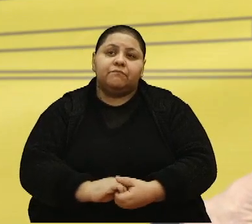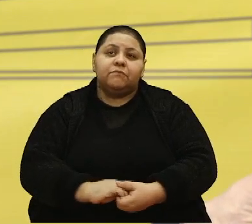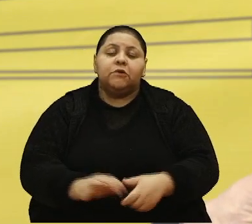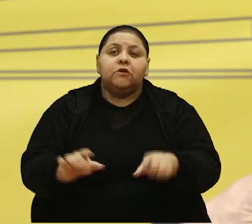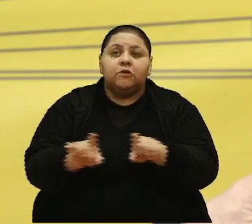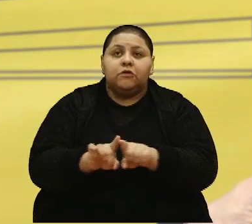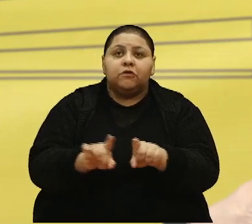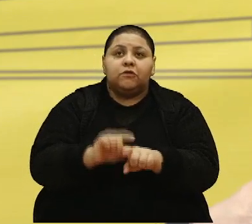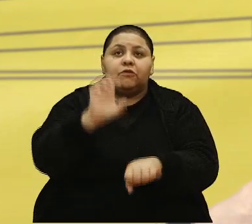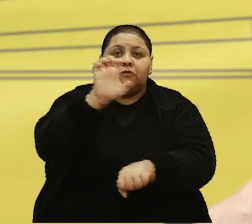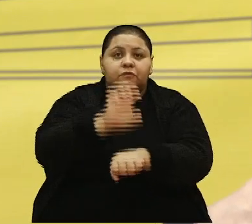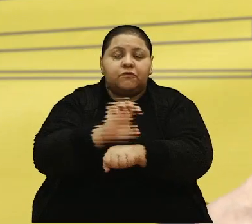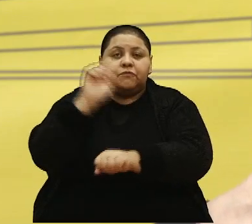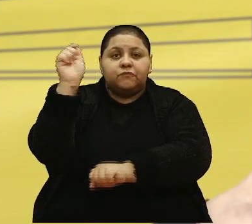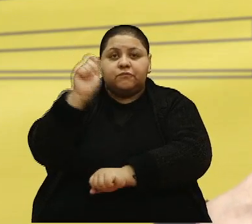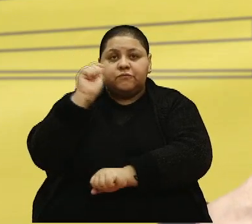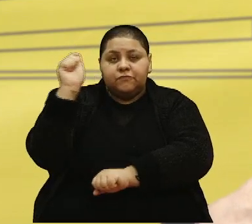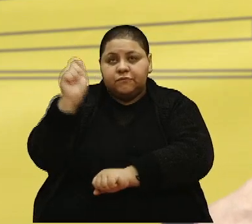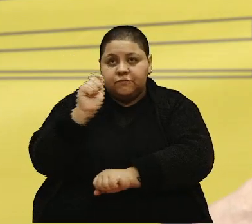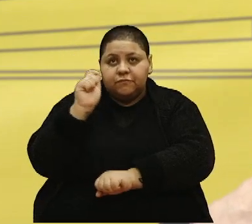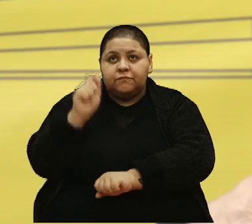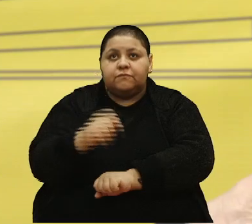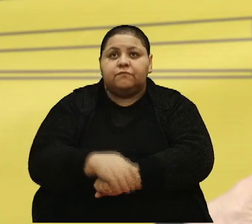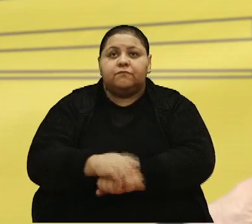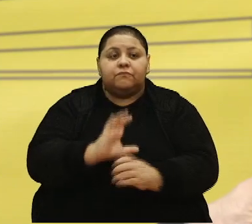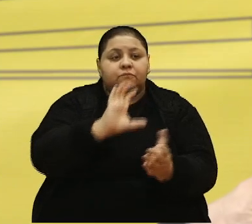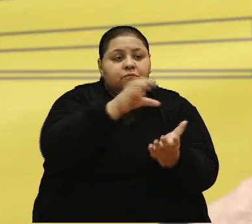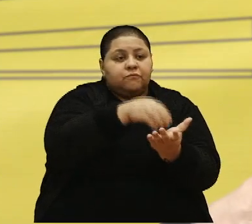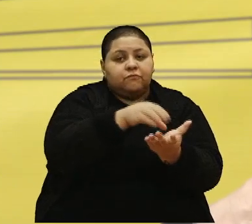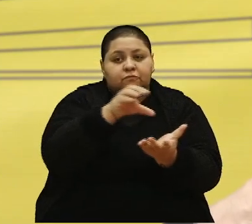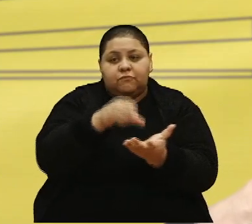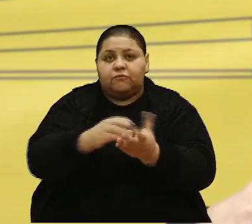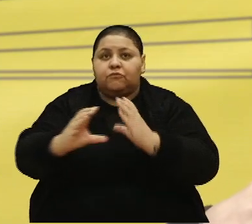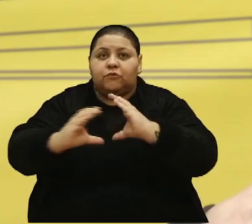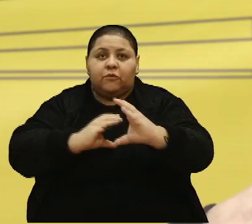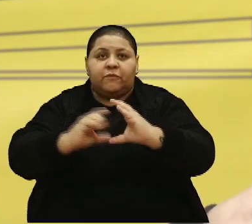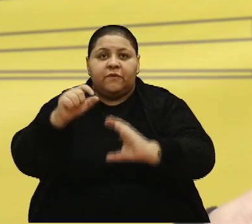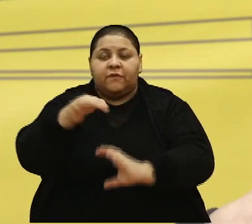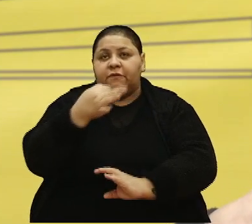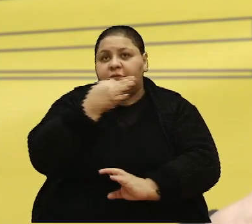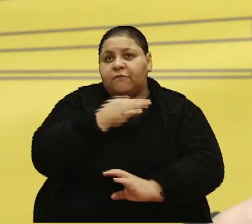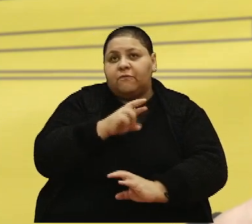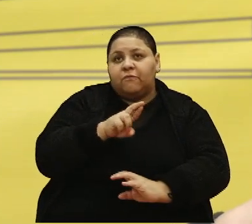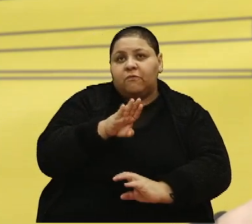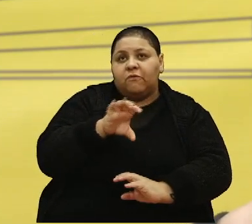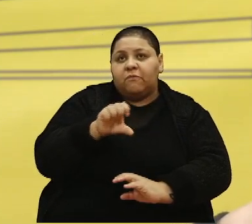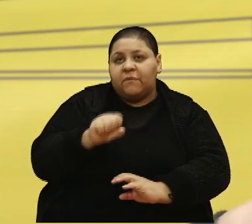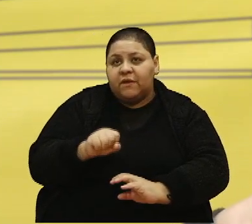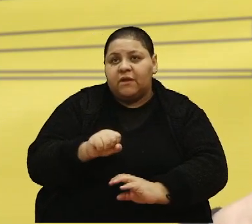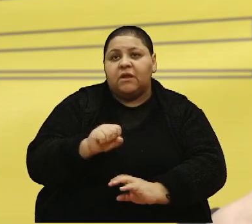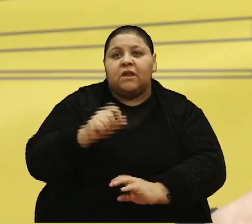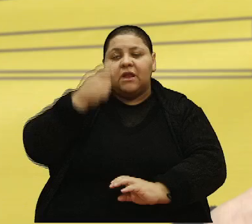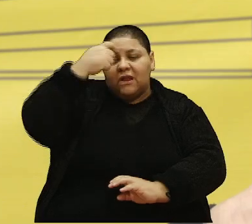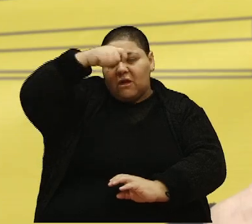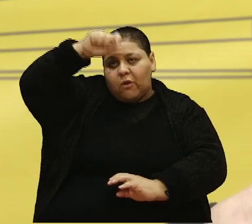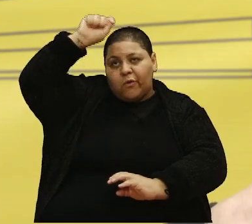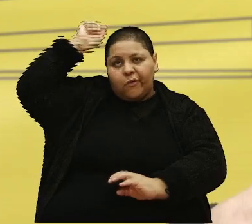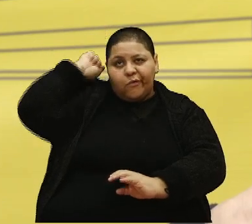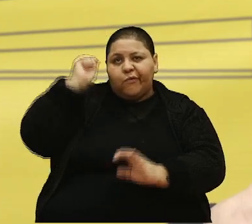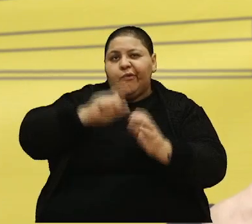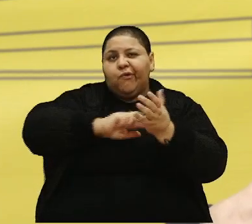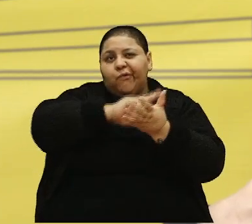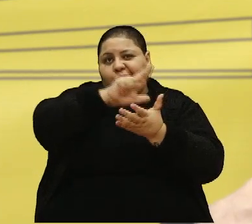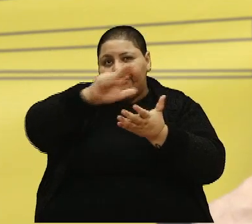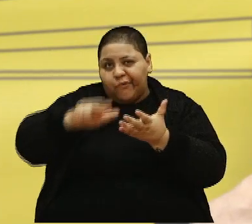também do Estado do Rio Grande do Sul, os órgãos de imprensa aqui de Caxias do Sul, RBS e tantos outros, a UX e tantos outros